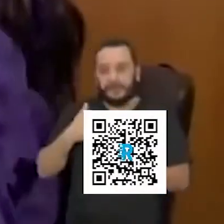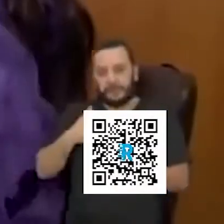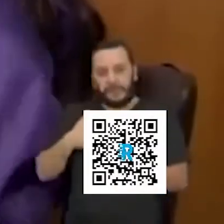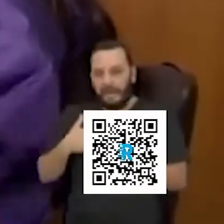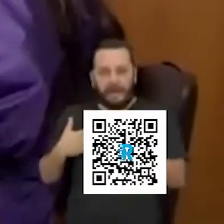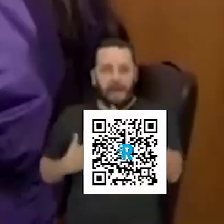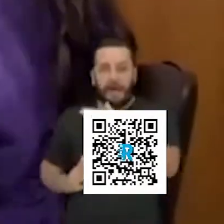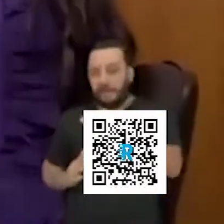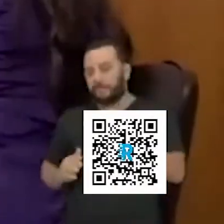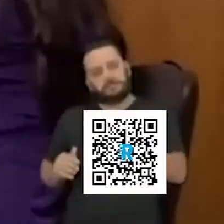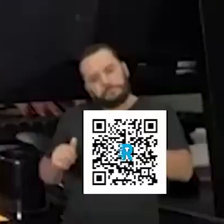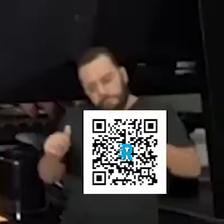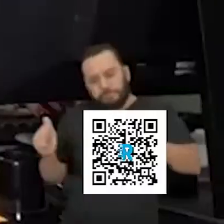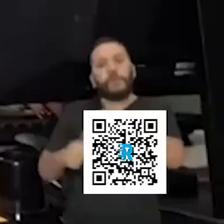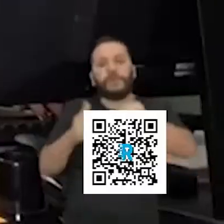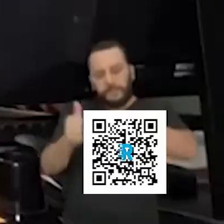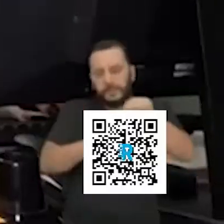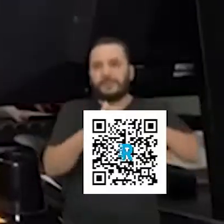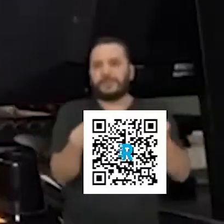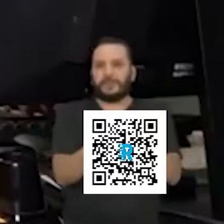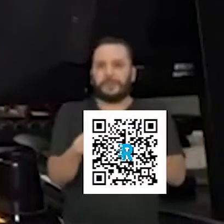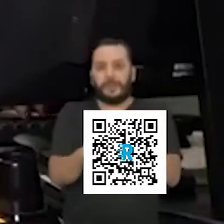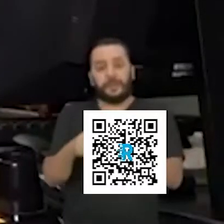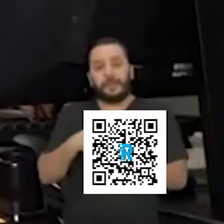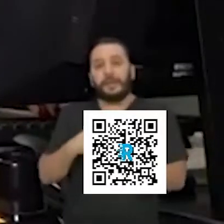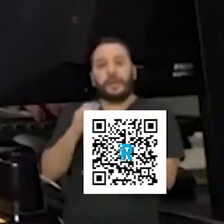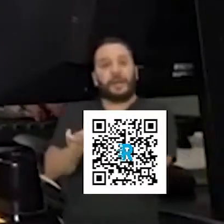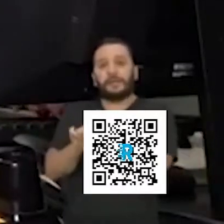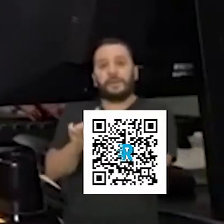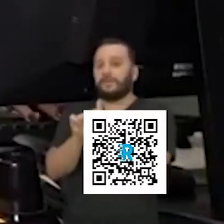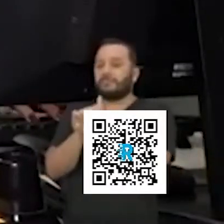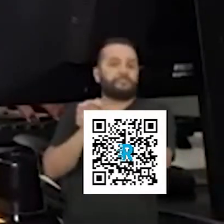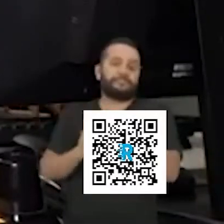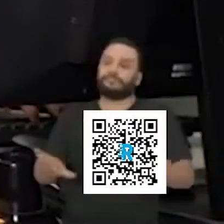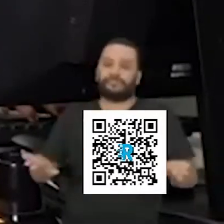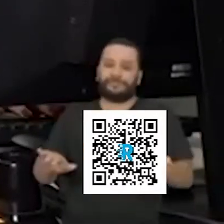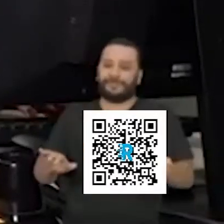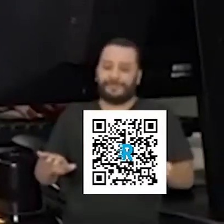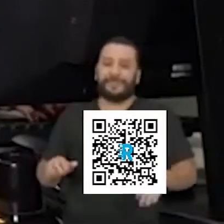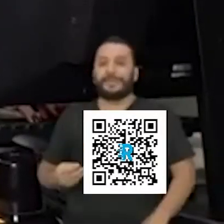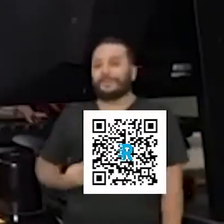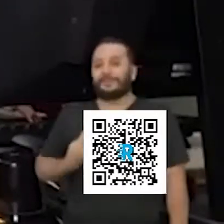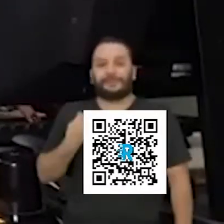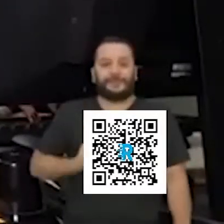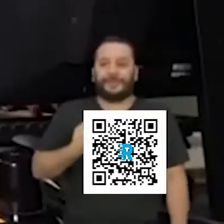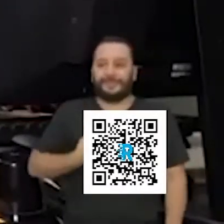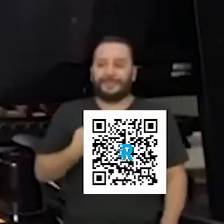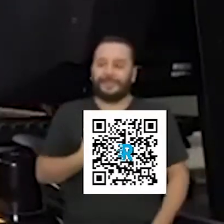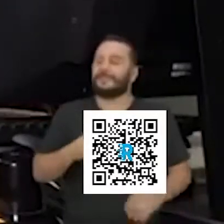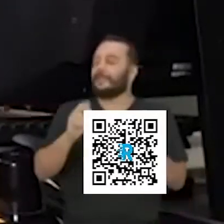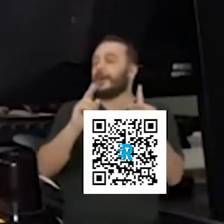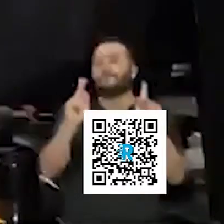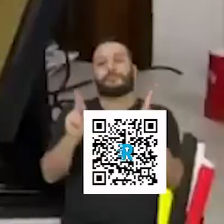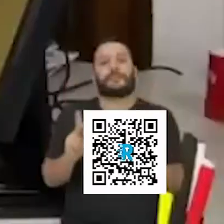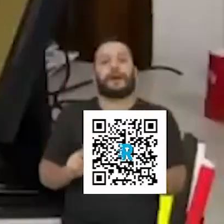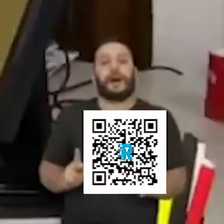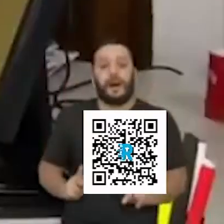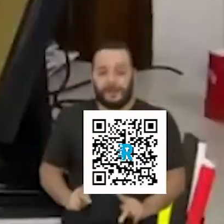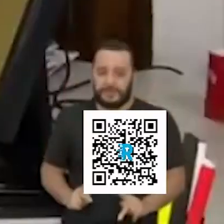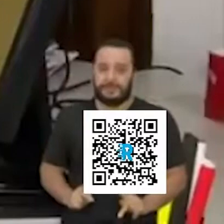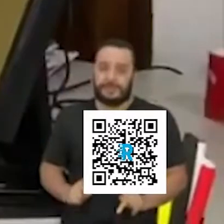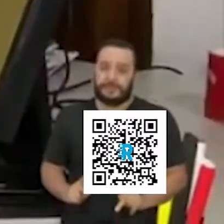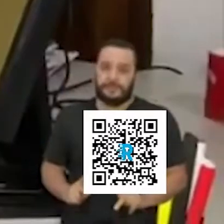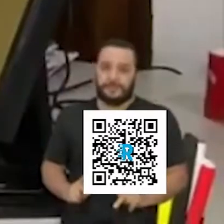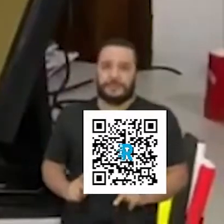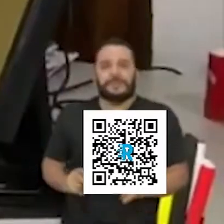mudanças ficarem ainda maiores. O casamento terminou. A vida tranquila deu lugar a uma mais modesta. Mas a